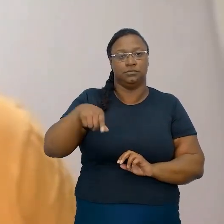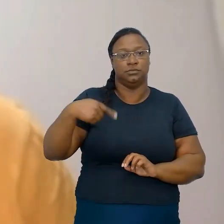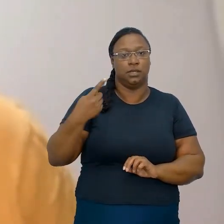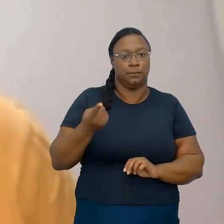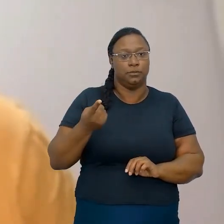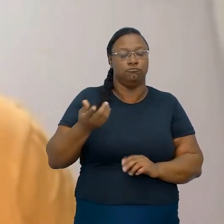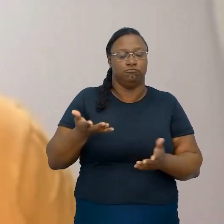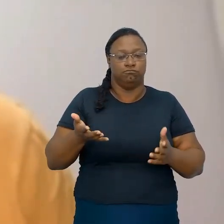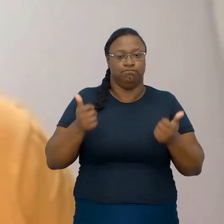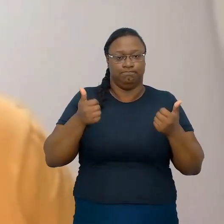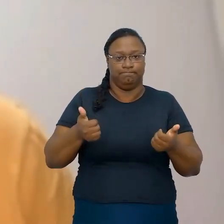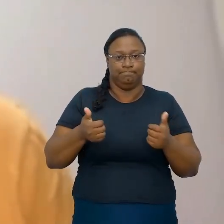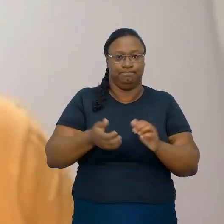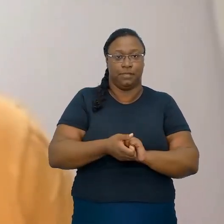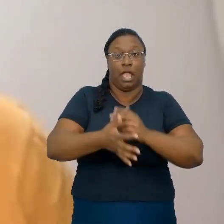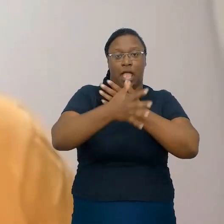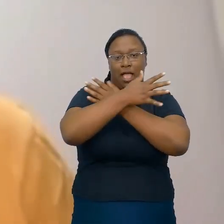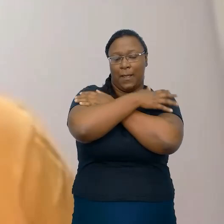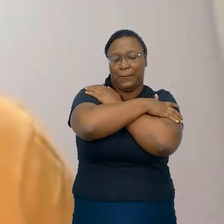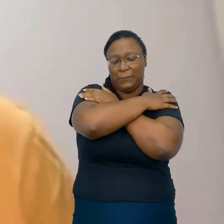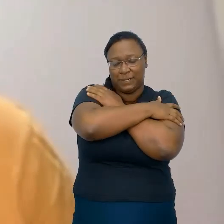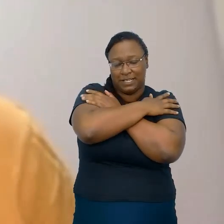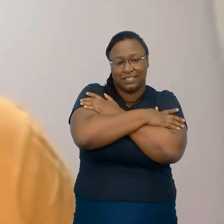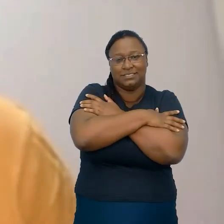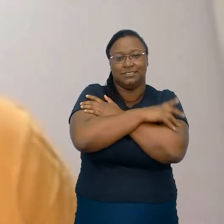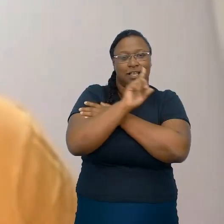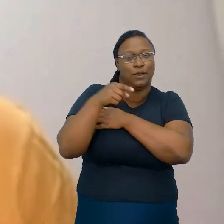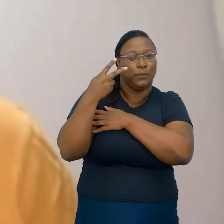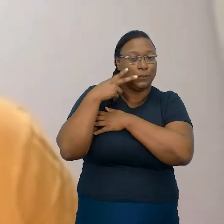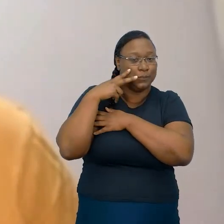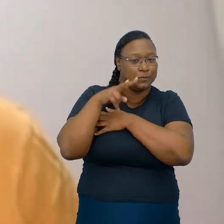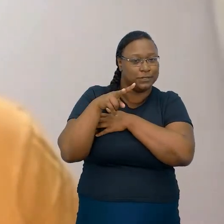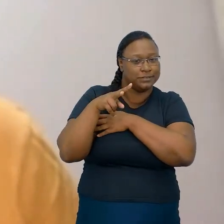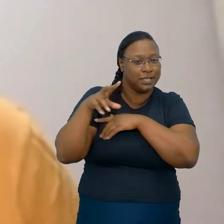formação de etapa. Então, abraços, então, nos vemos logo